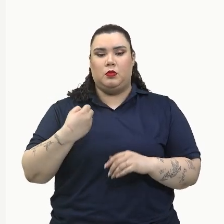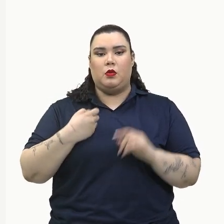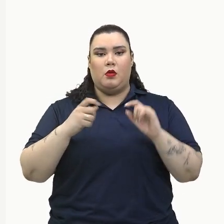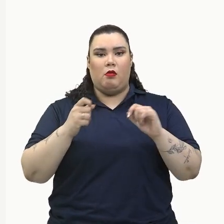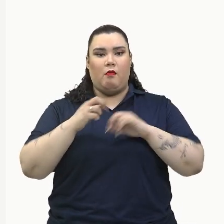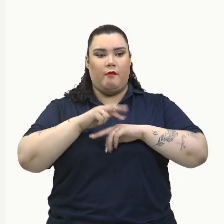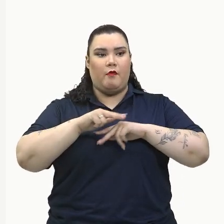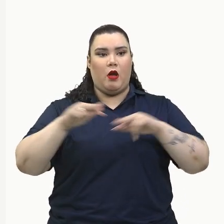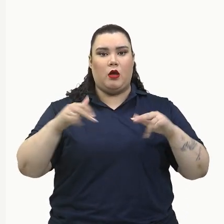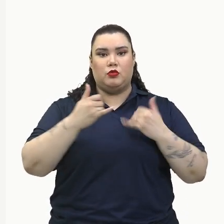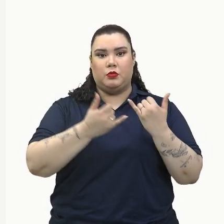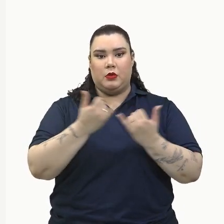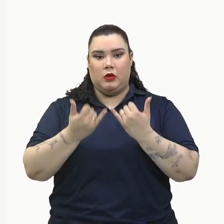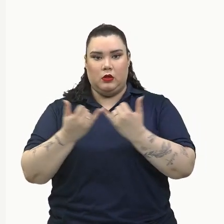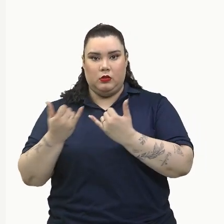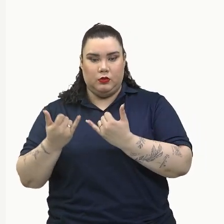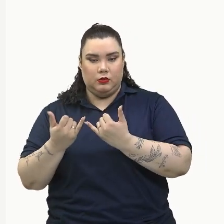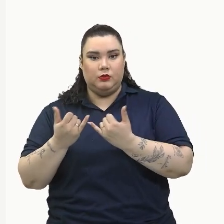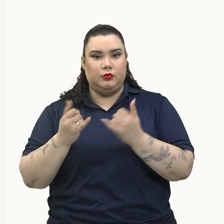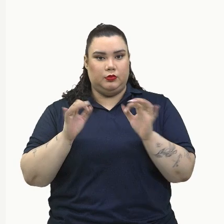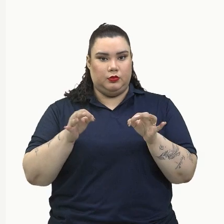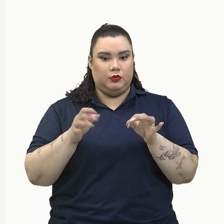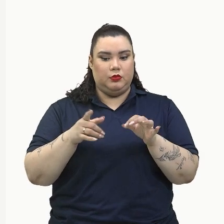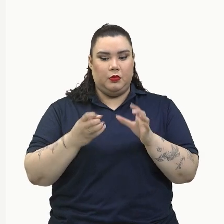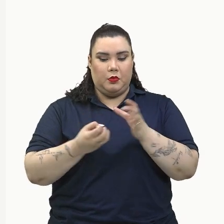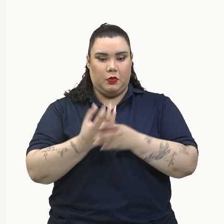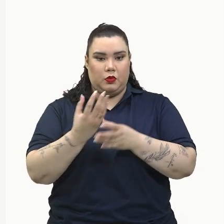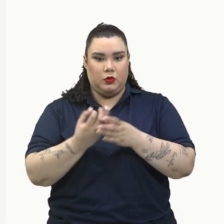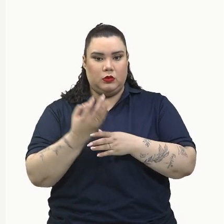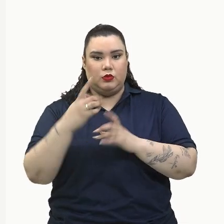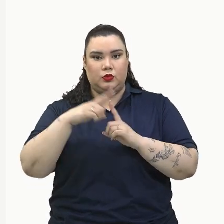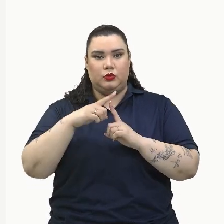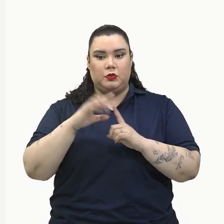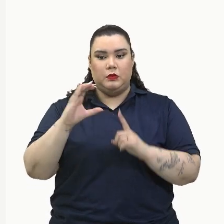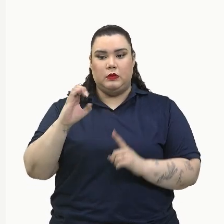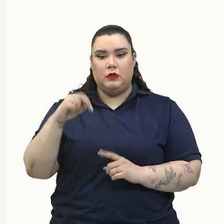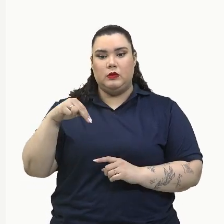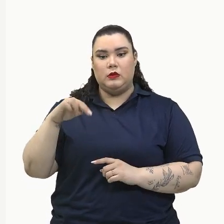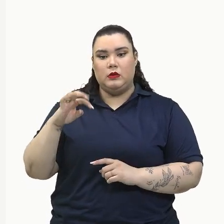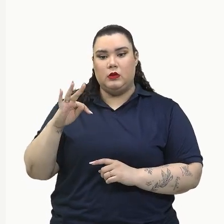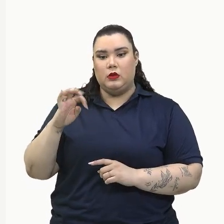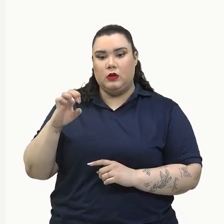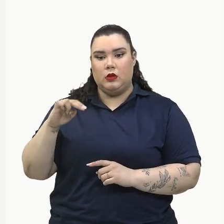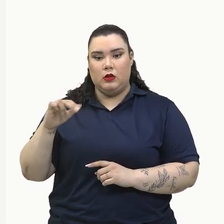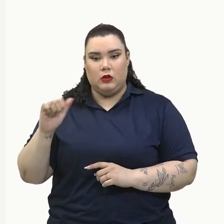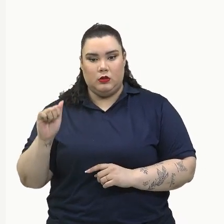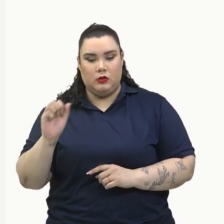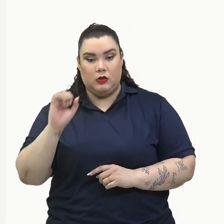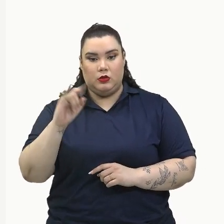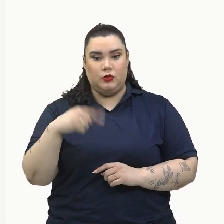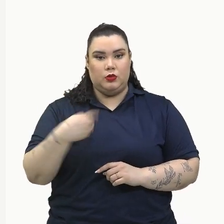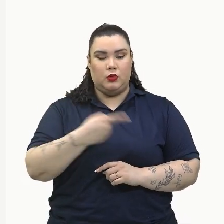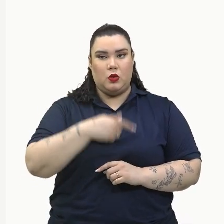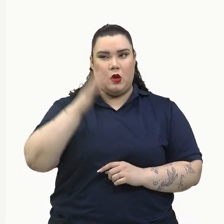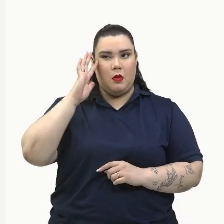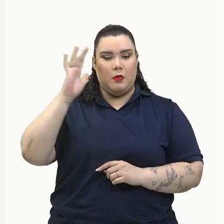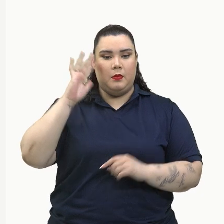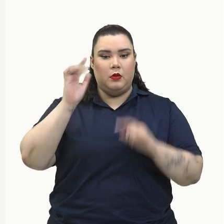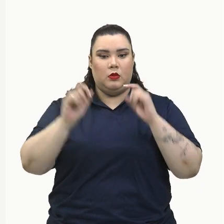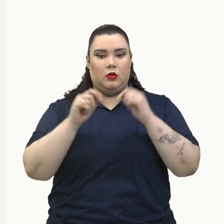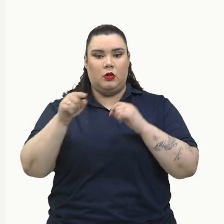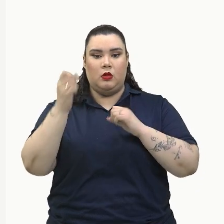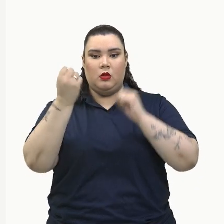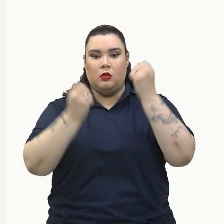O x é a quantidade de brinquedos produzidos em centenas, perdão. Se nós imaginássemos que essa